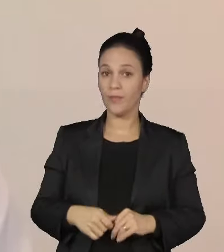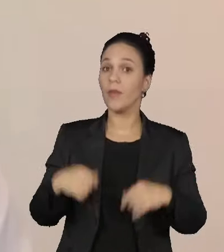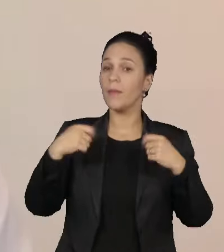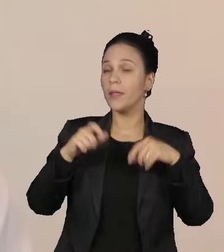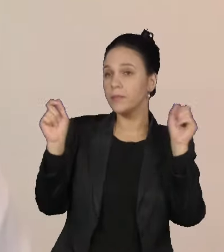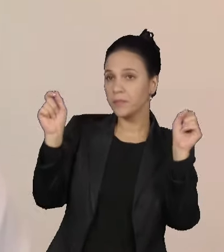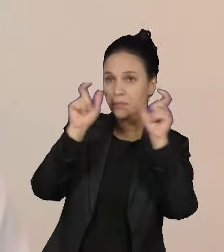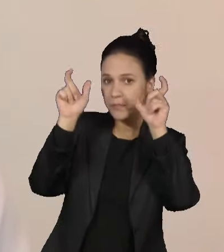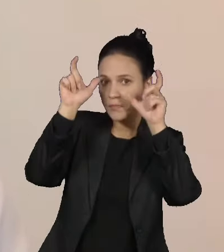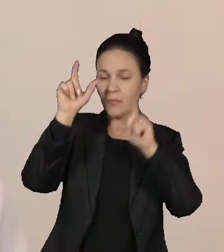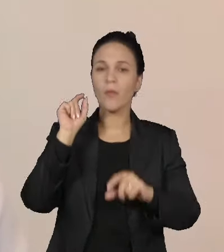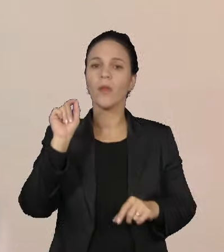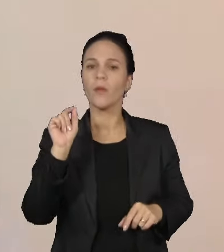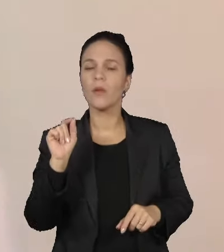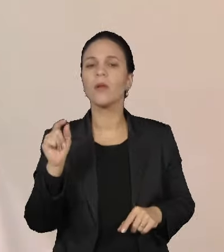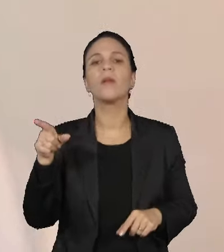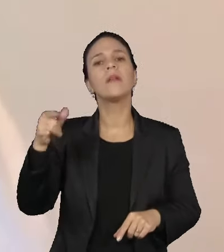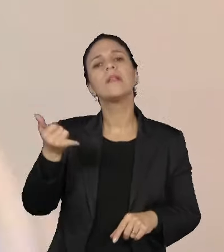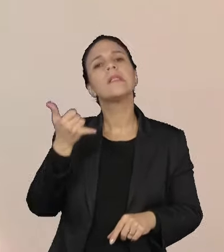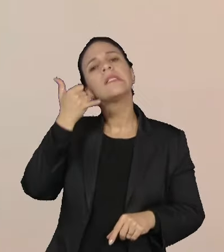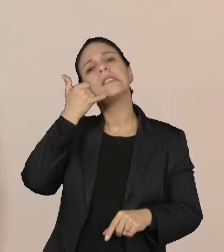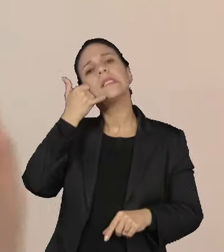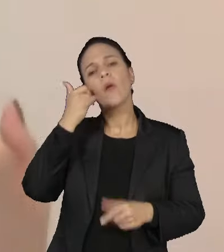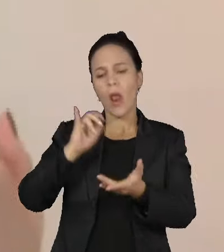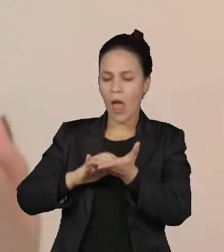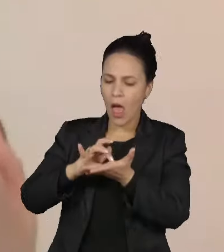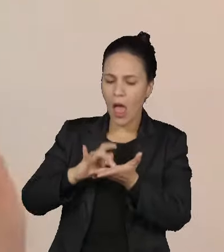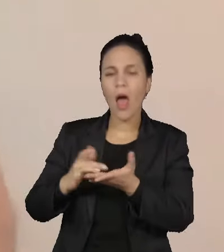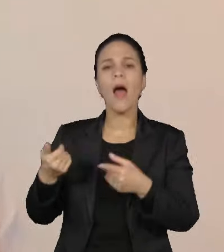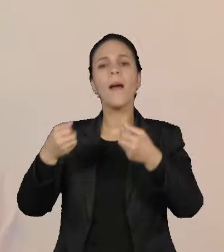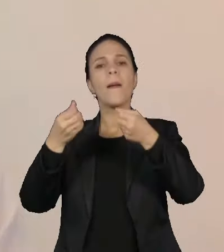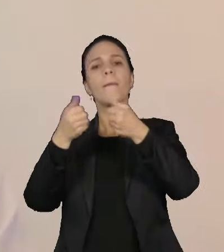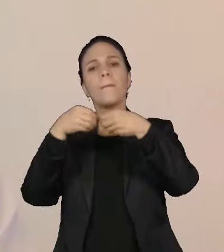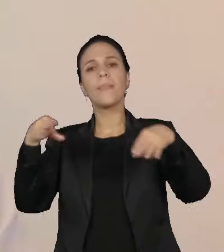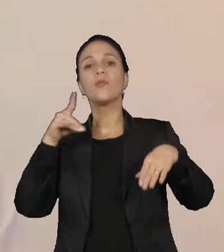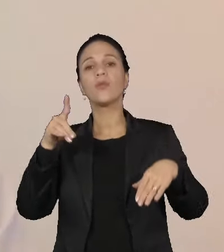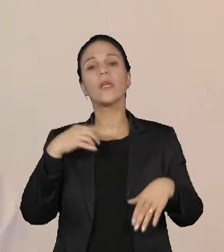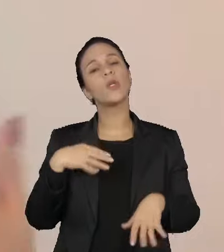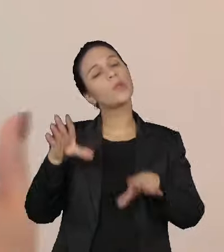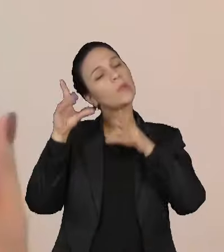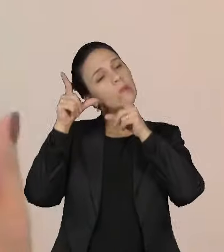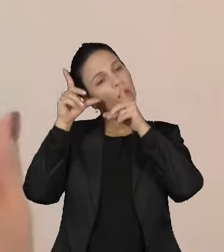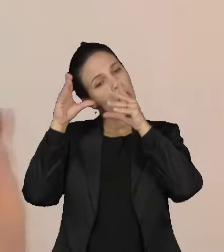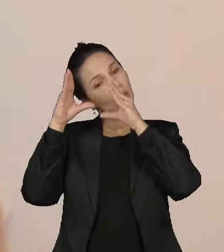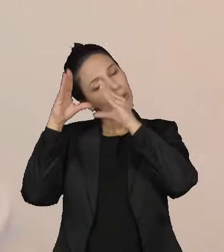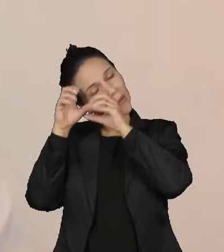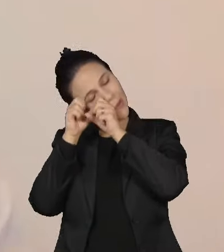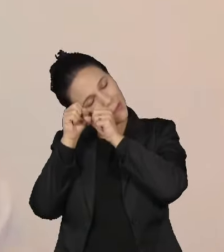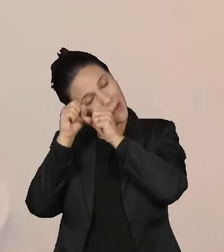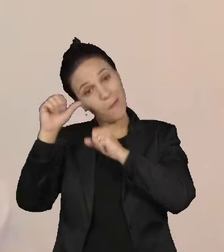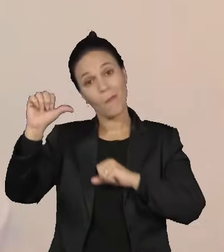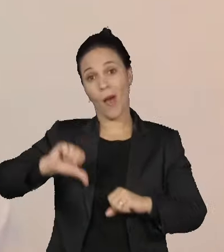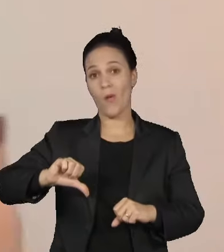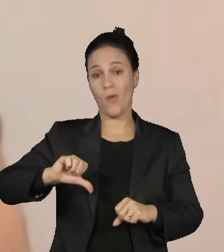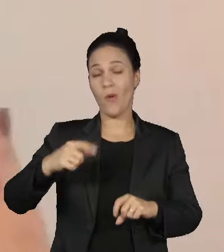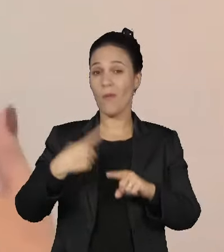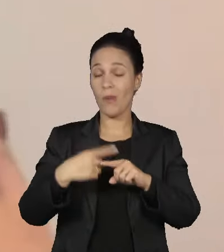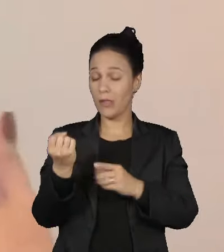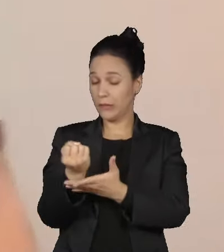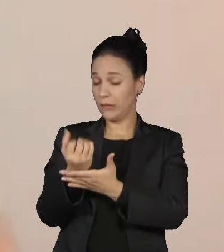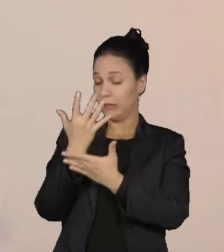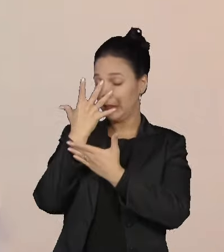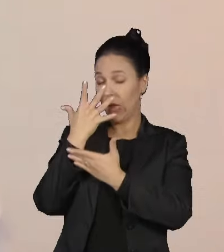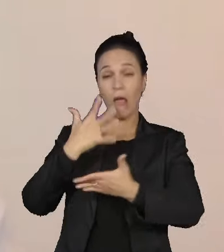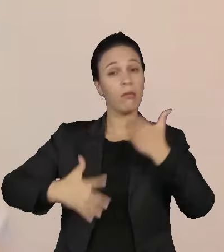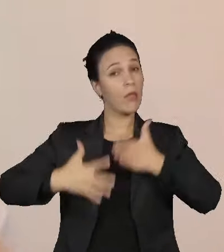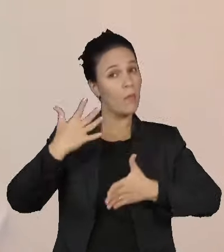ficar atento, prejuízos que o celular pode causar para a gente. Má qualidade do sono, justamente por essa questão da luz que